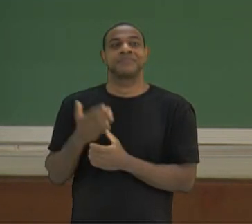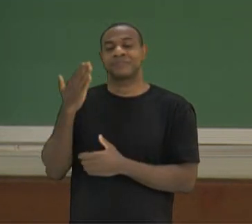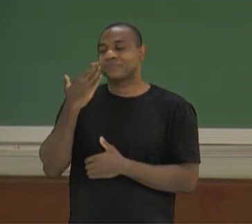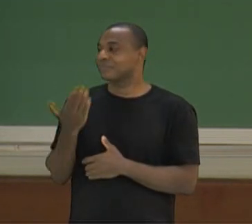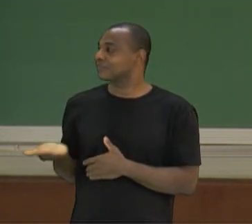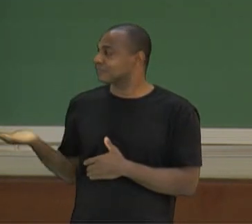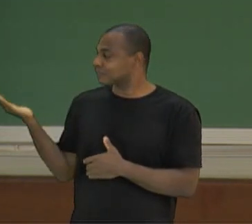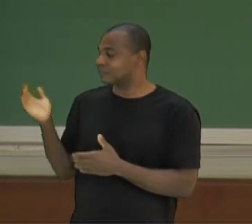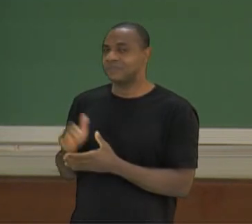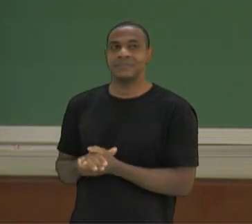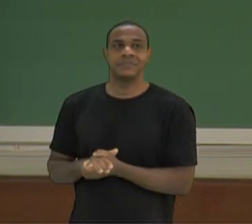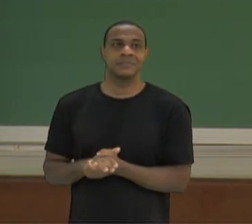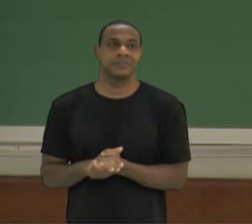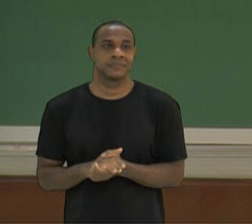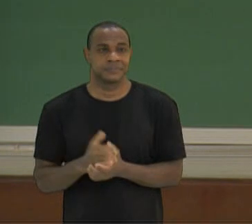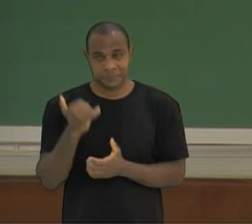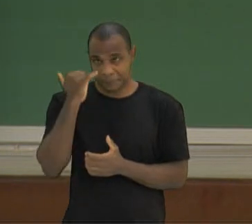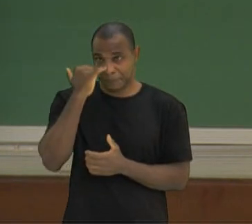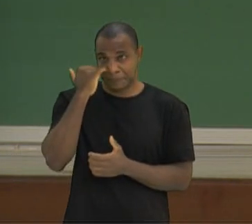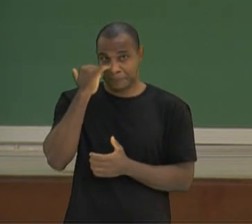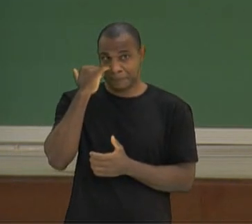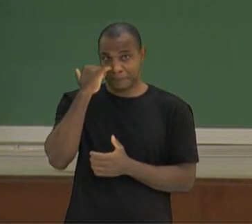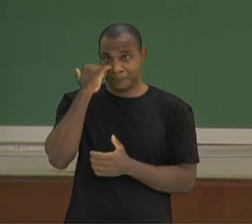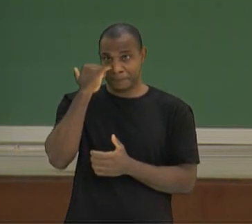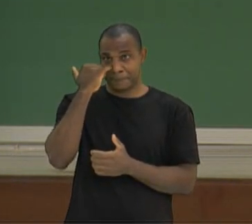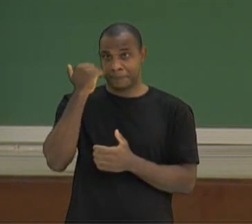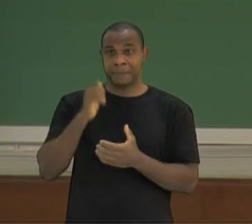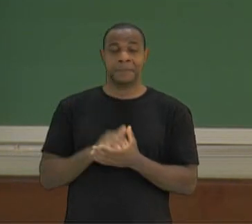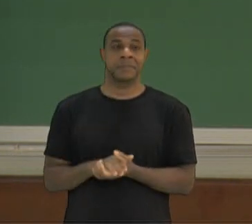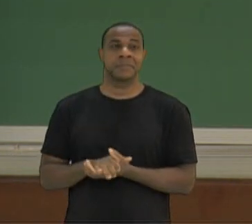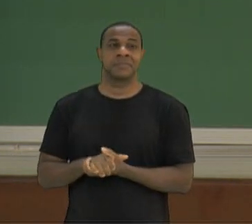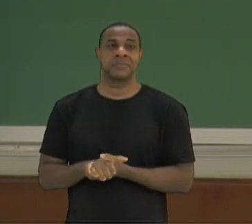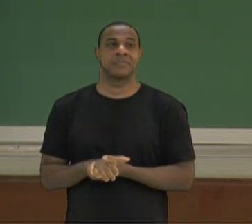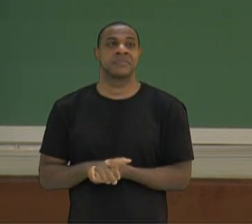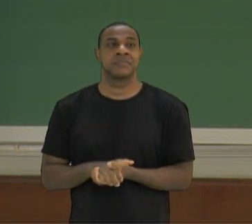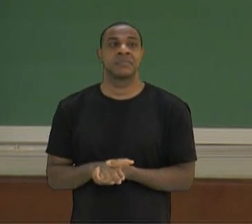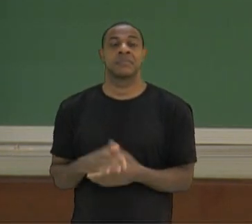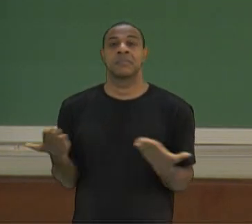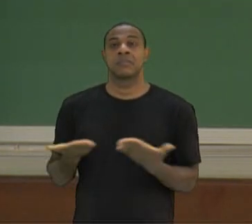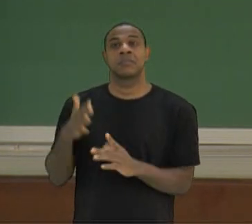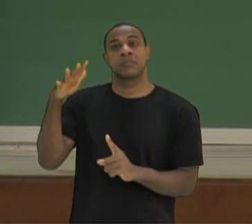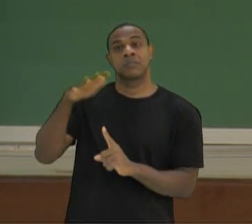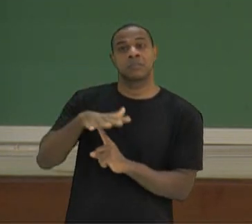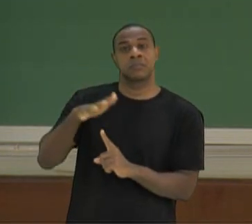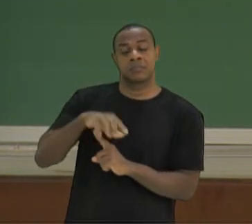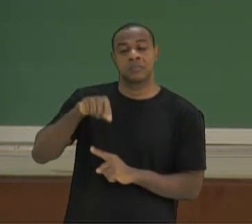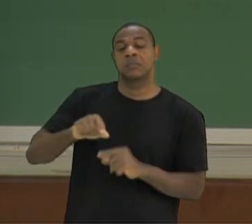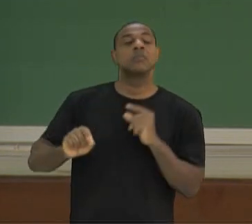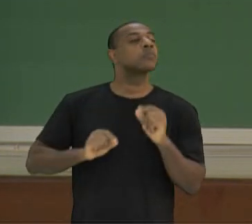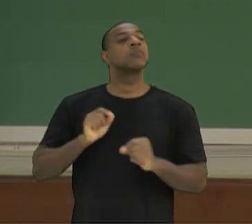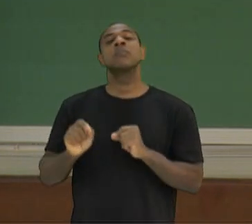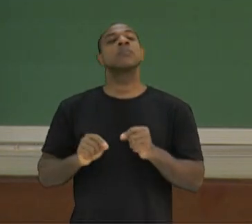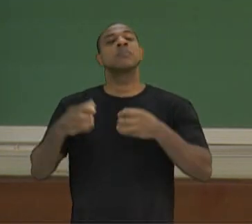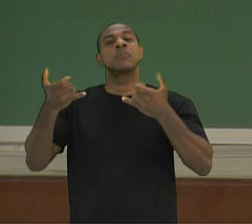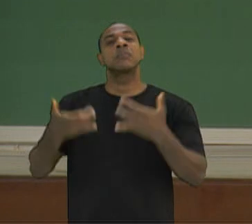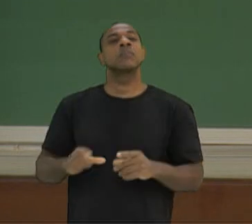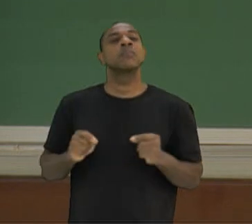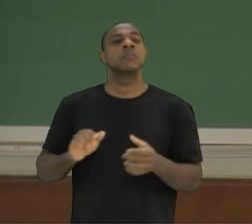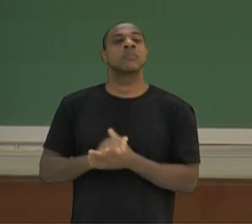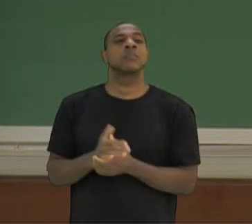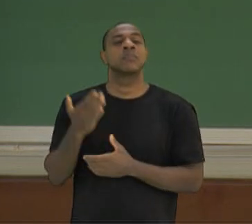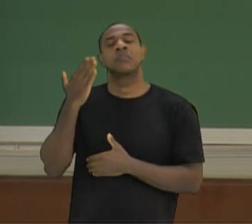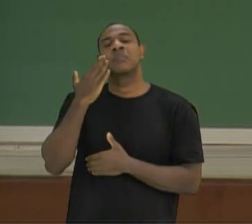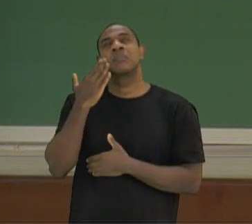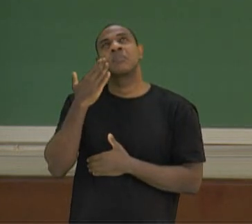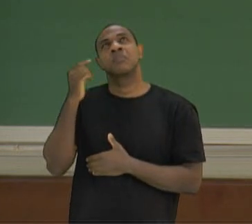plano a gente vai ter os centros regionais, mas que eu não coloquei nenhum exemplo ali, mas a gente tinha falado alguns, né? E no Paraná, o que que nós vamos ter? Se eu pensar na